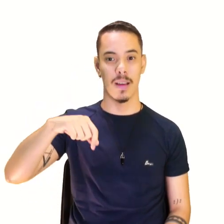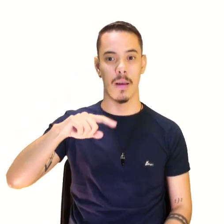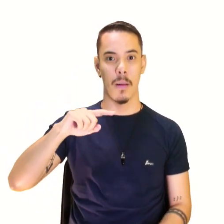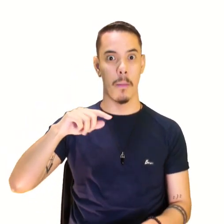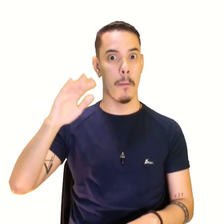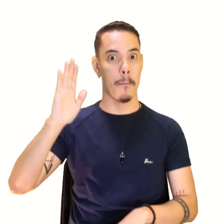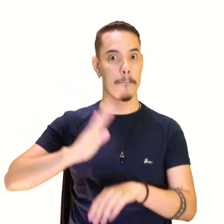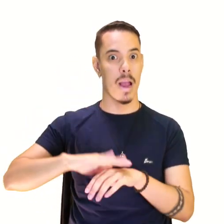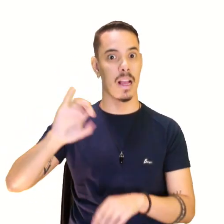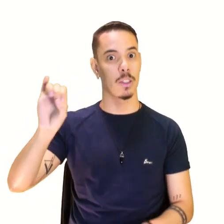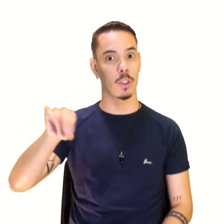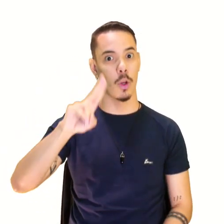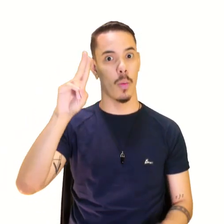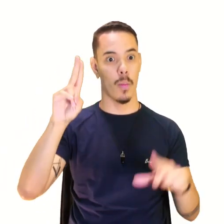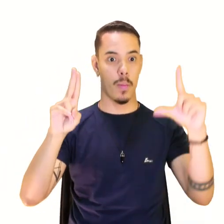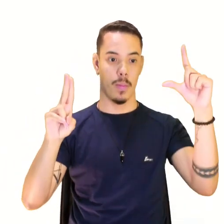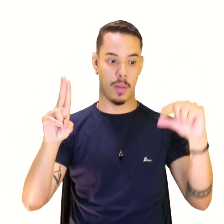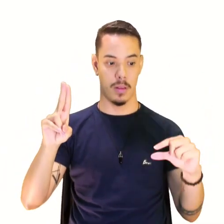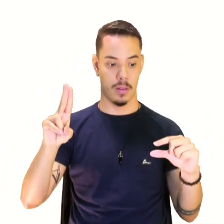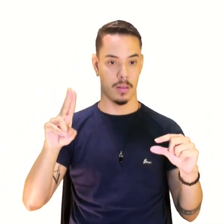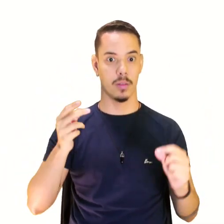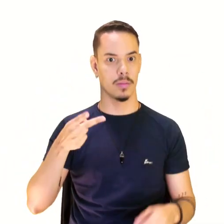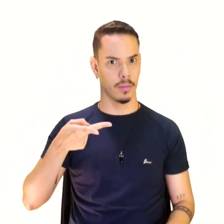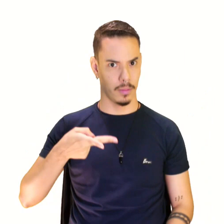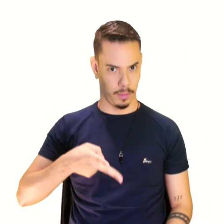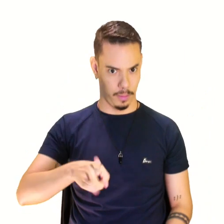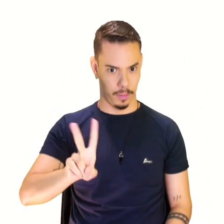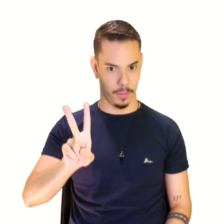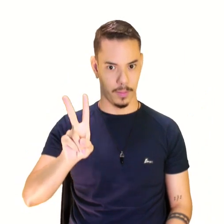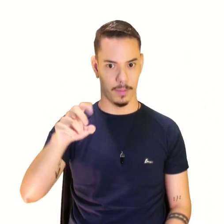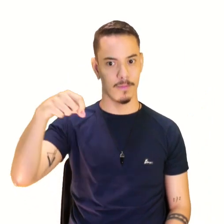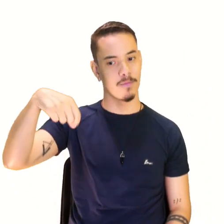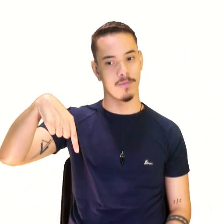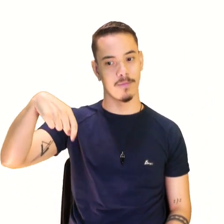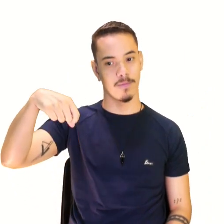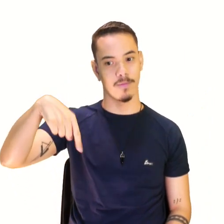ou menos litros? Tá pingando, continua pingando, do mesmo jeito.